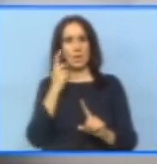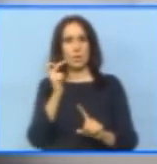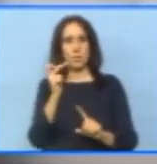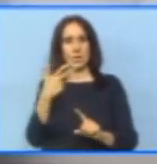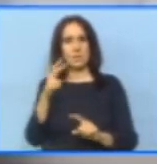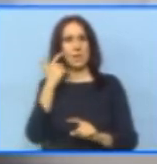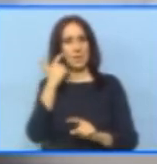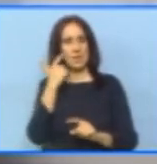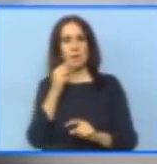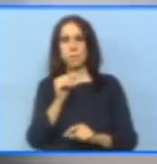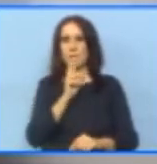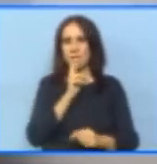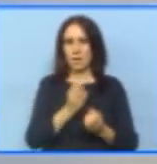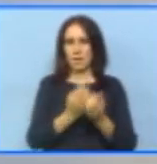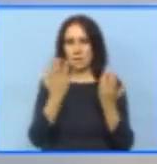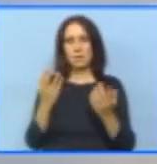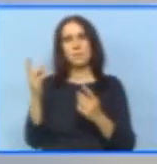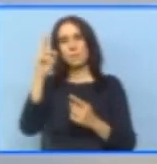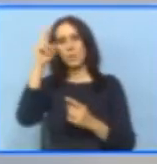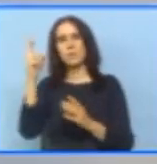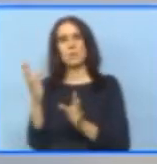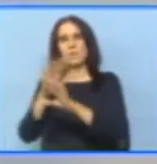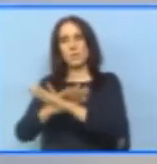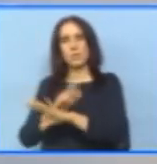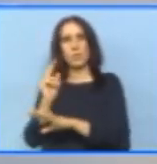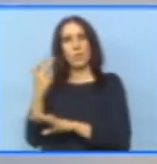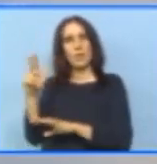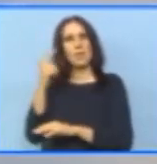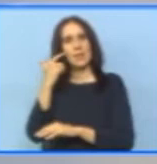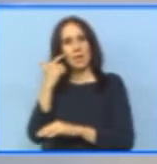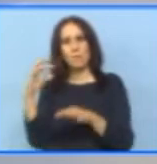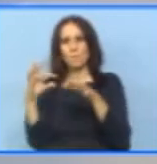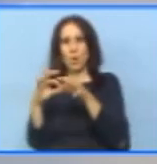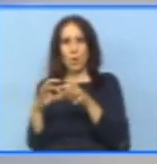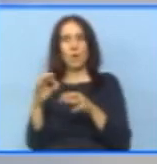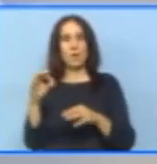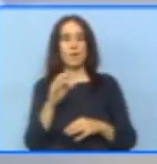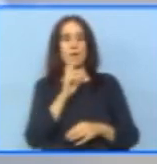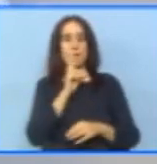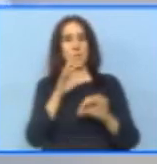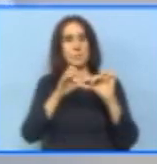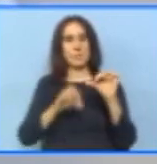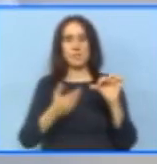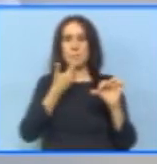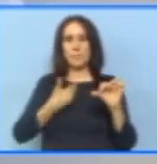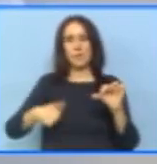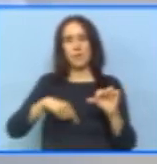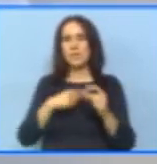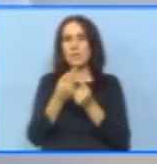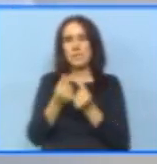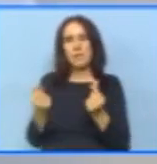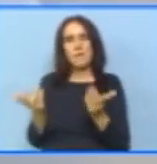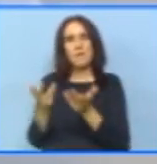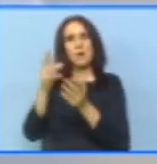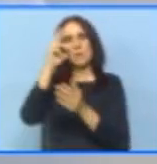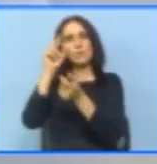o centenário também da Revolução Russa, e quando olhamos para a mensagem de Fátima, que nos pede para nós rezarmos para esta conversão